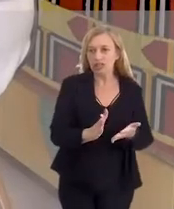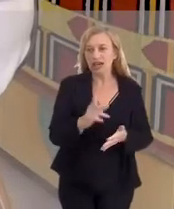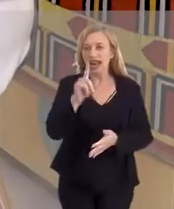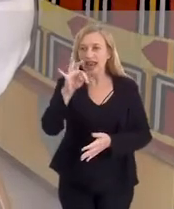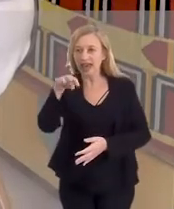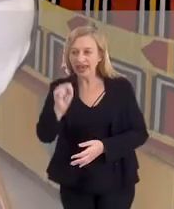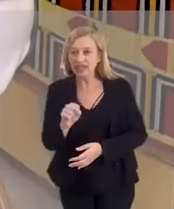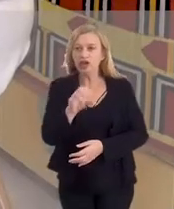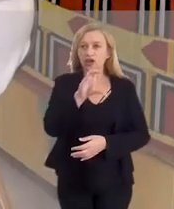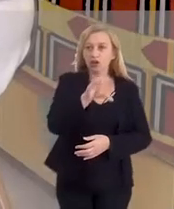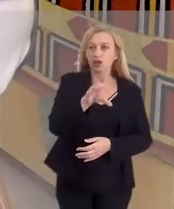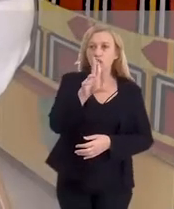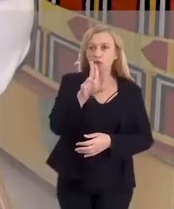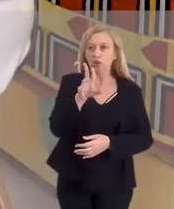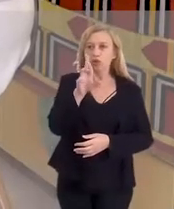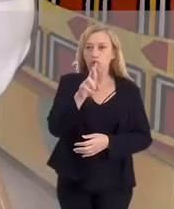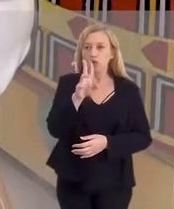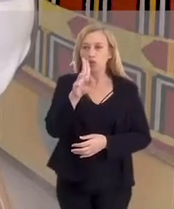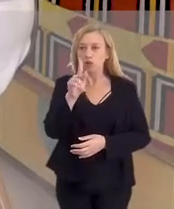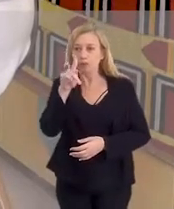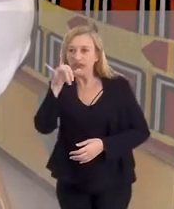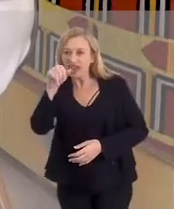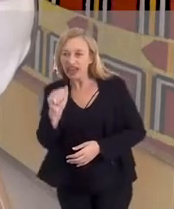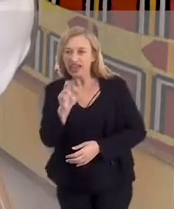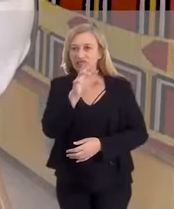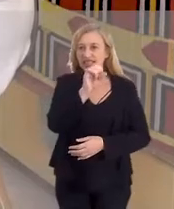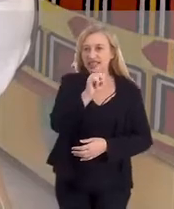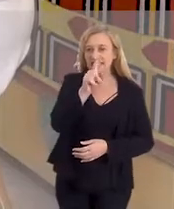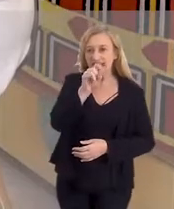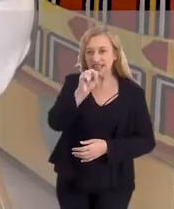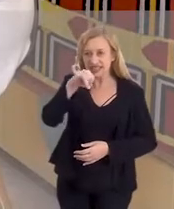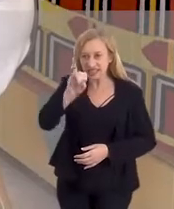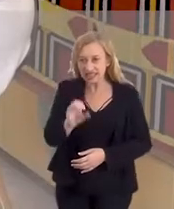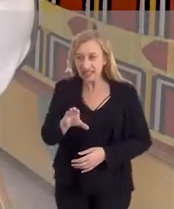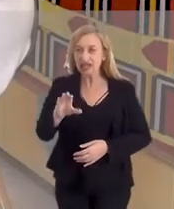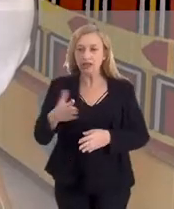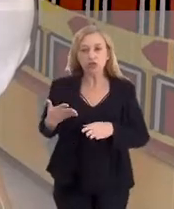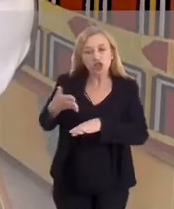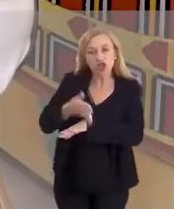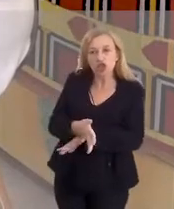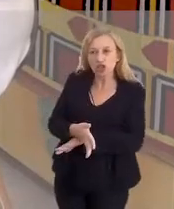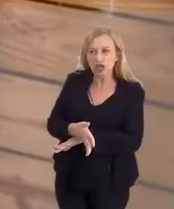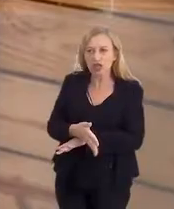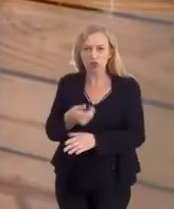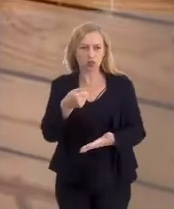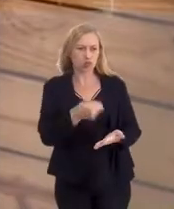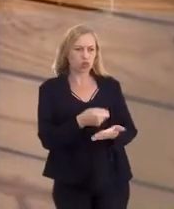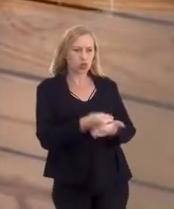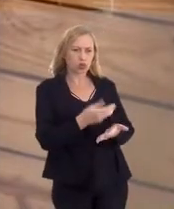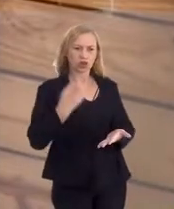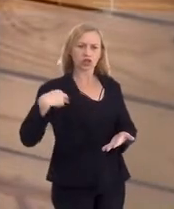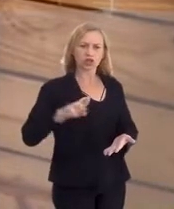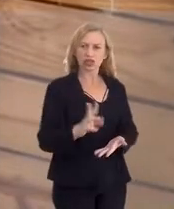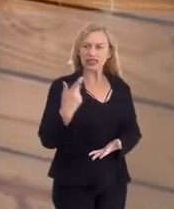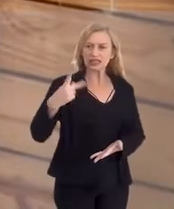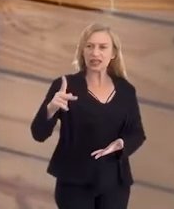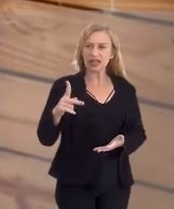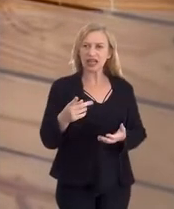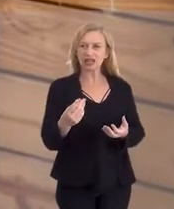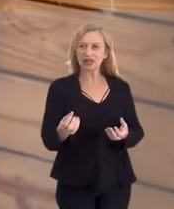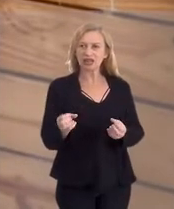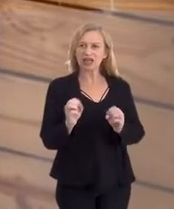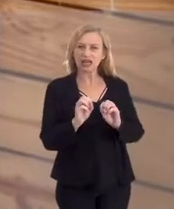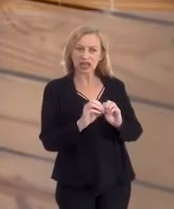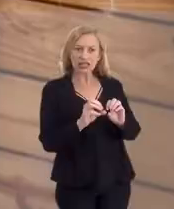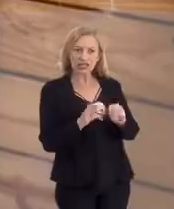que é o Curupira, Sacia, Boitatá, então as Iaras. Só que quando eles chegam com a imposição religiosa